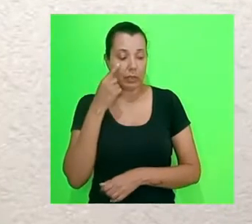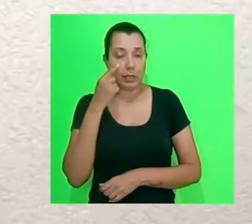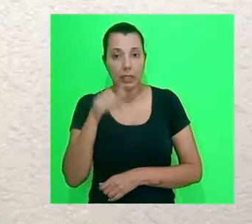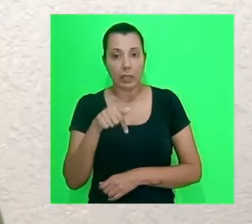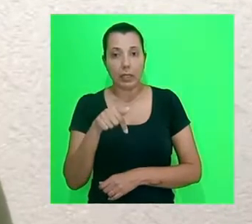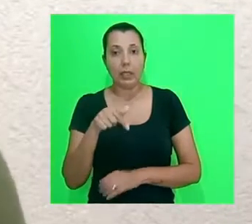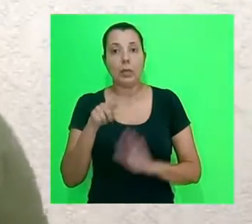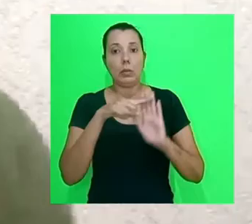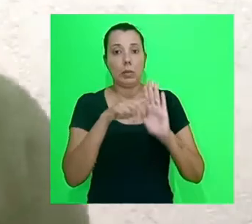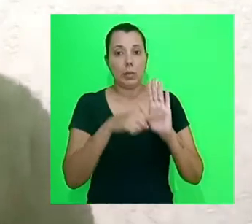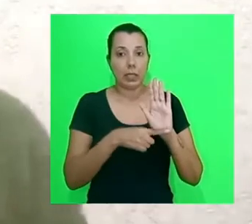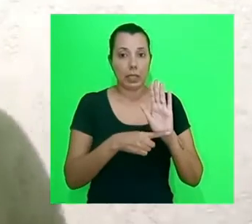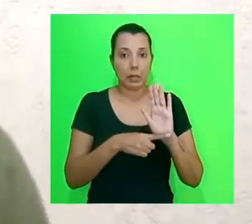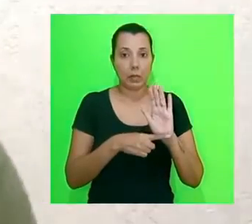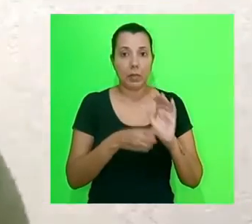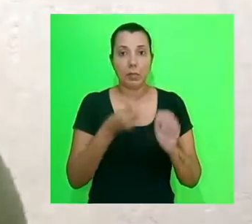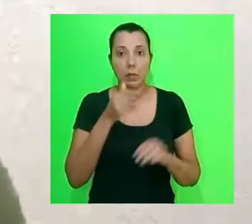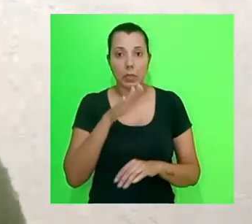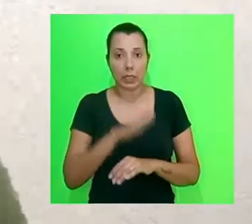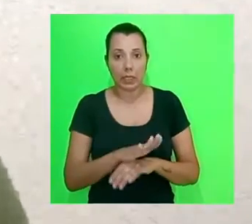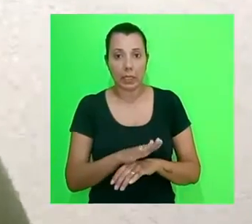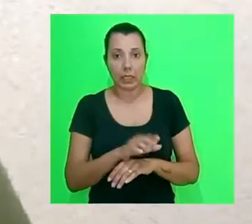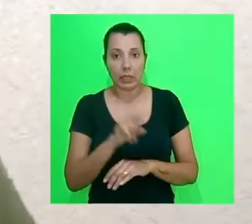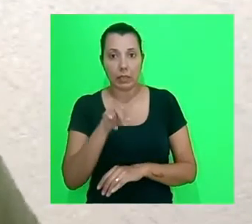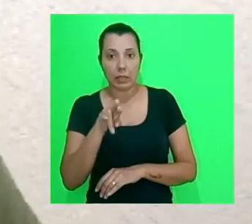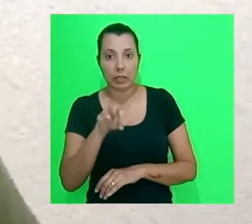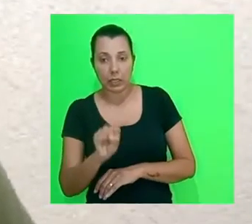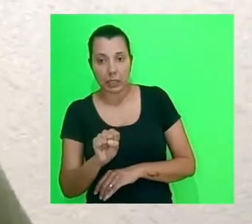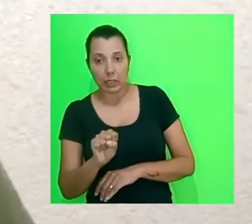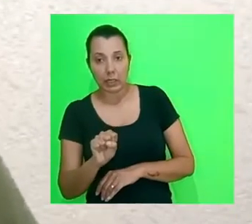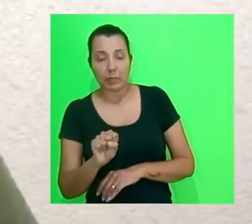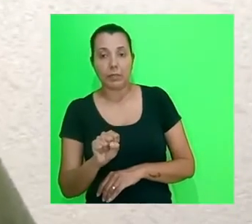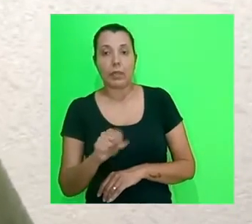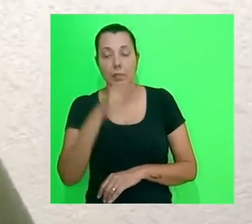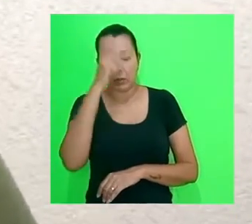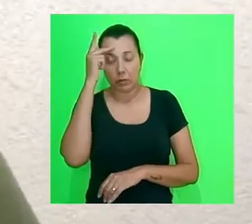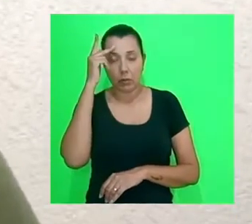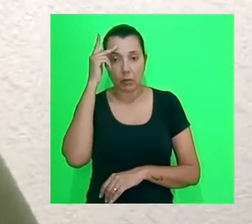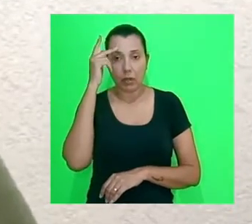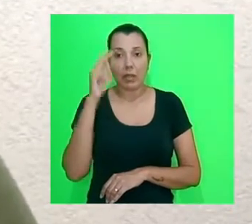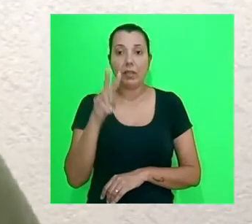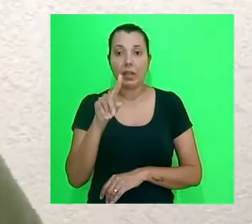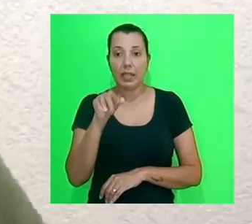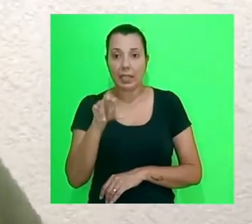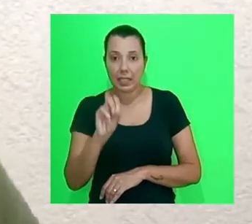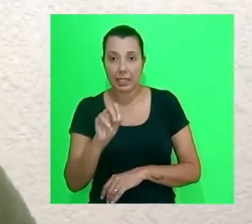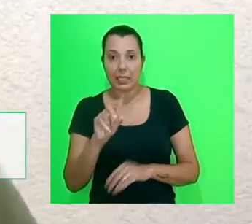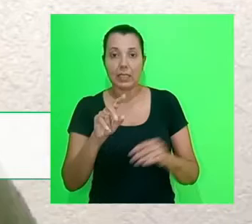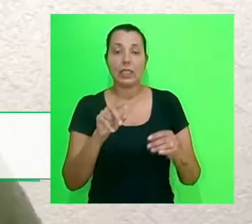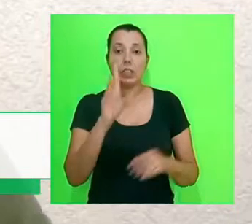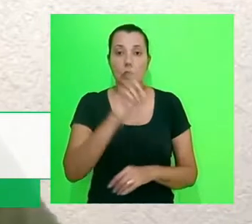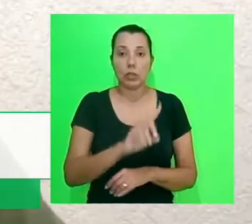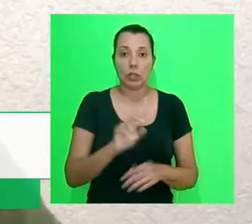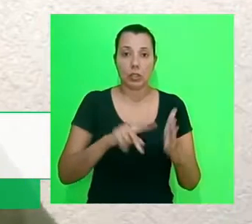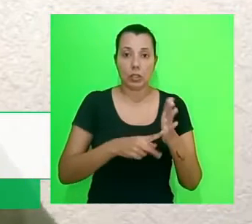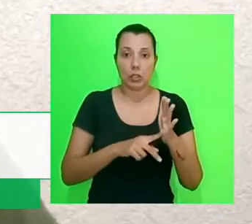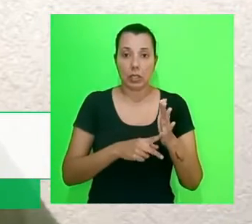e sempre foi tão atual, né, na nossa sociedade, como bem o Gami colocou aí,